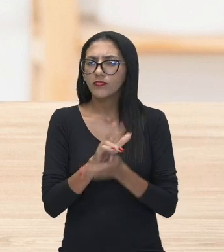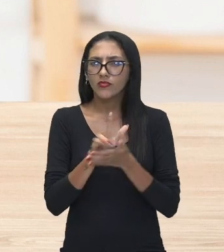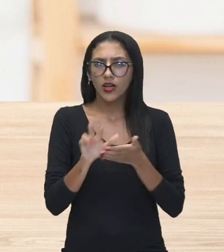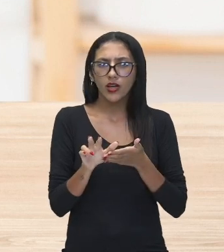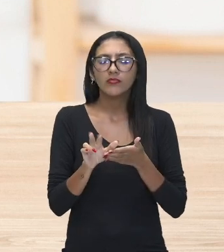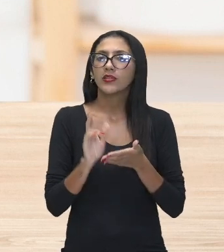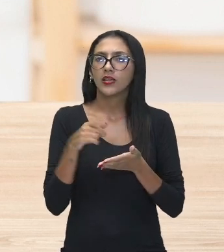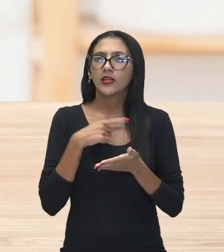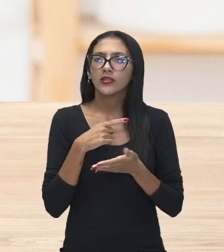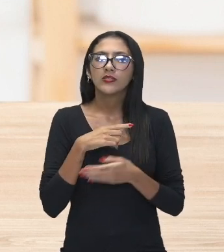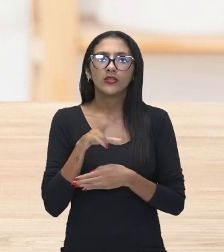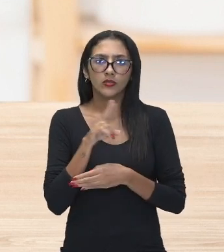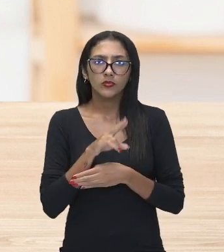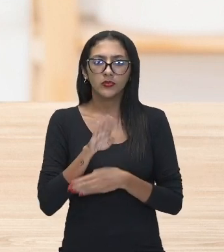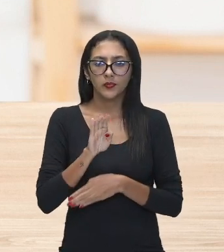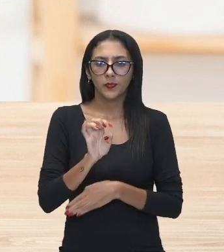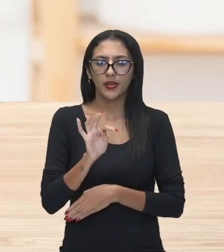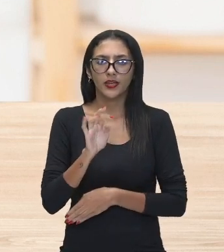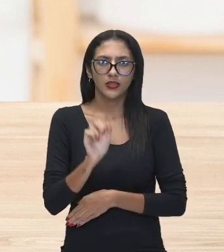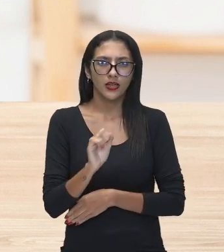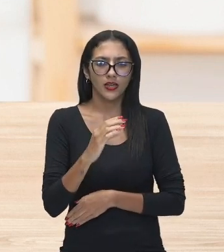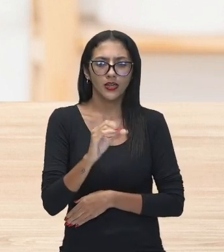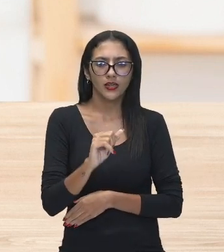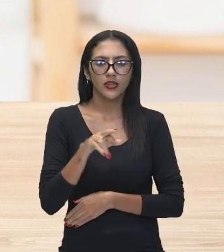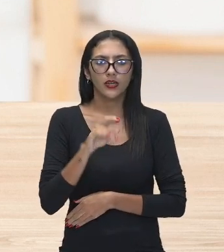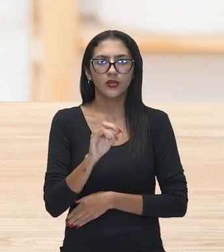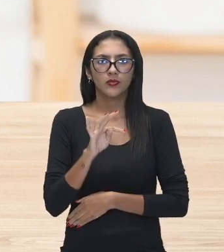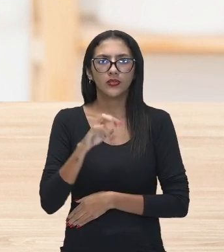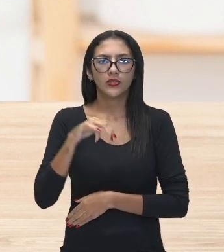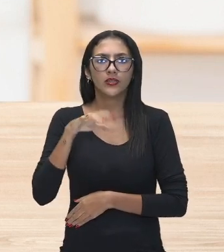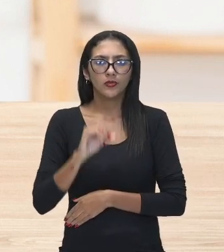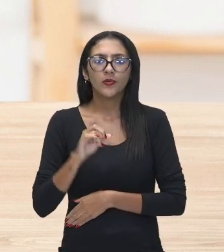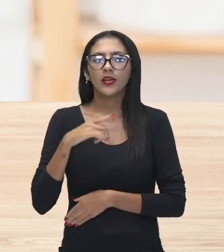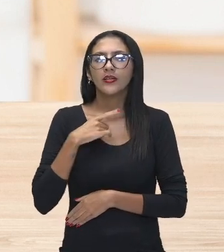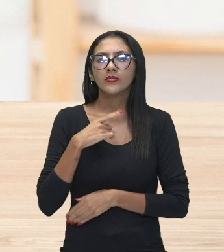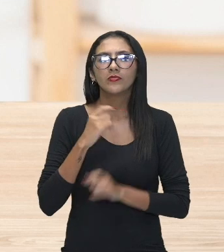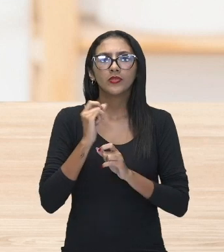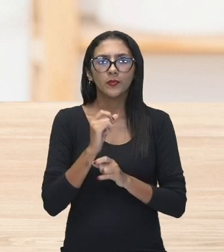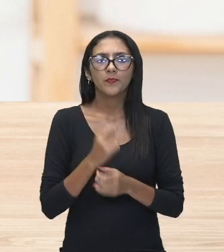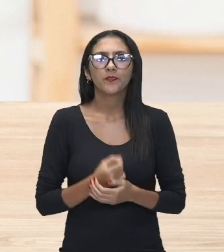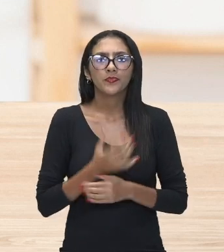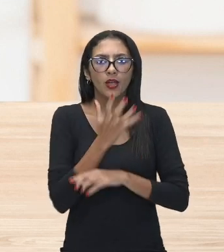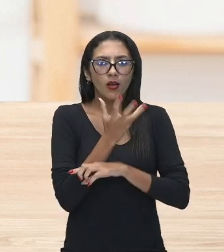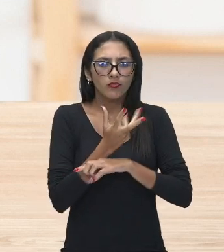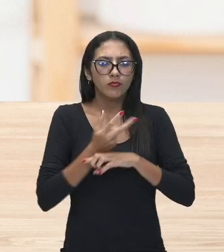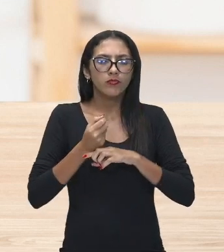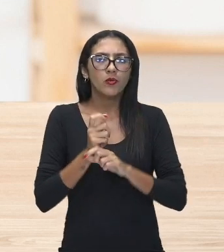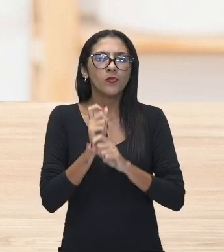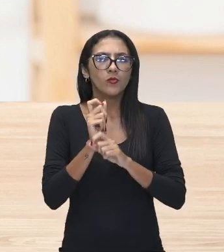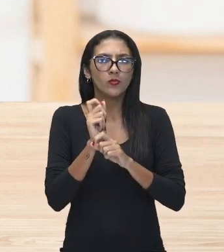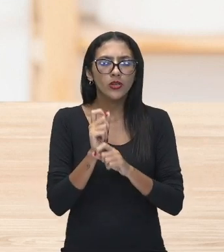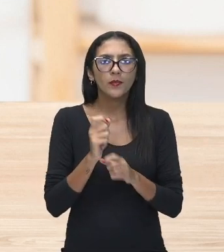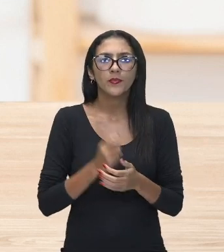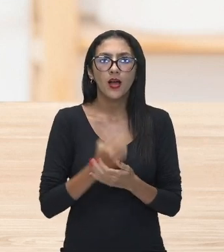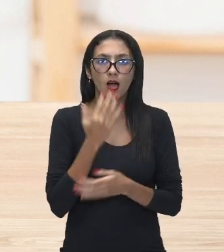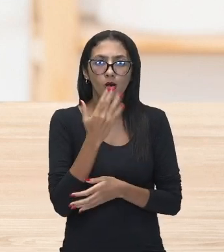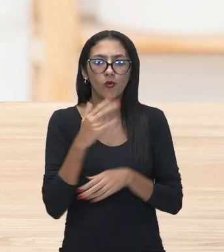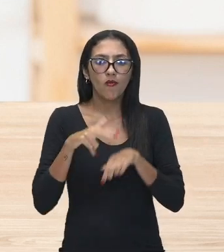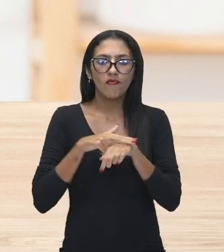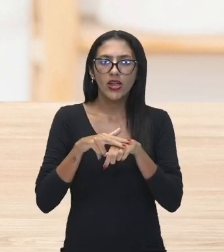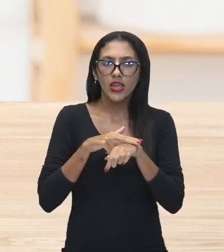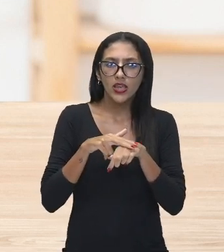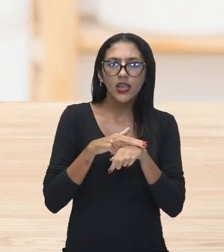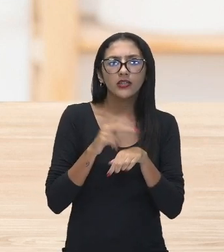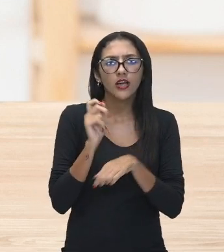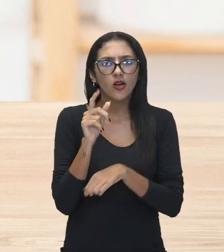à presença do beta-caroteno, que é um terpeno que é capaz de absorver a cor verde azulada e